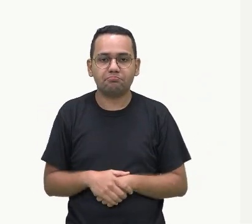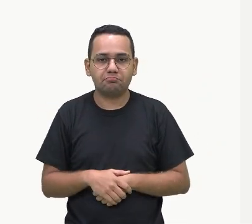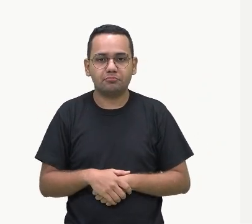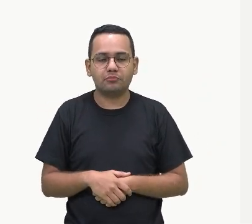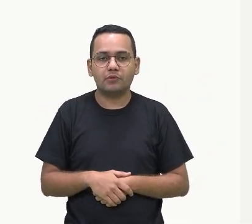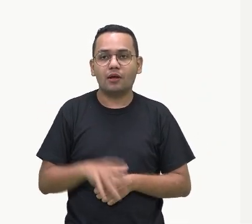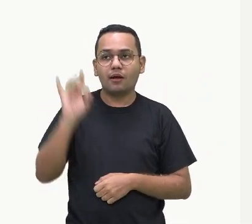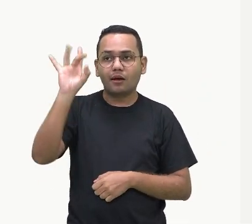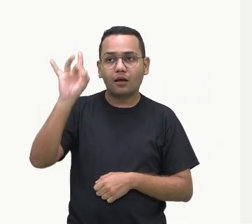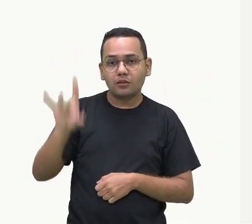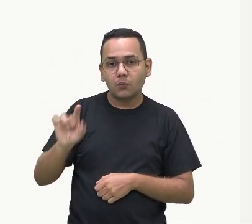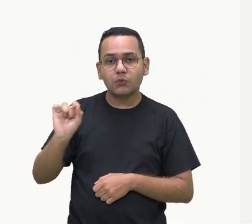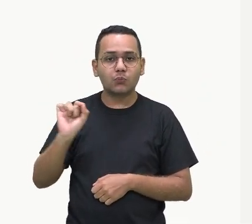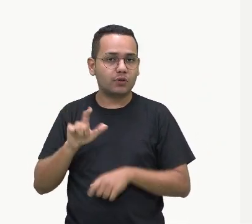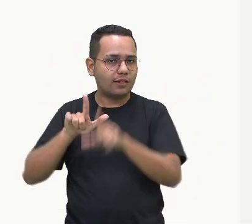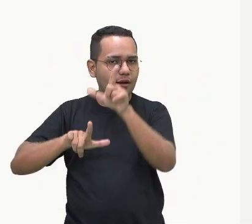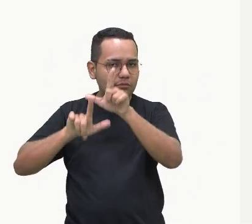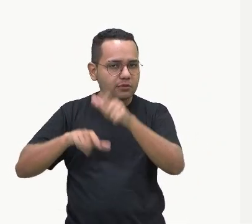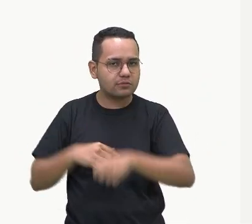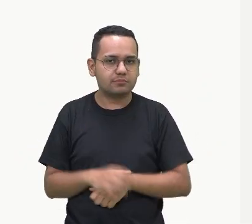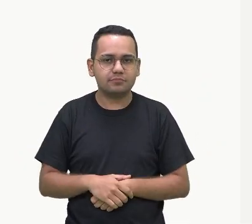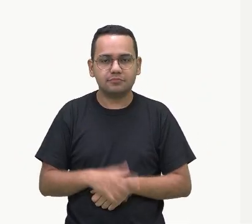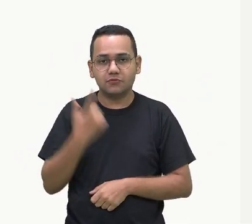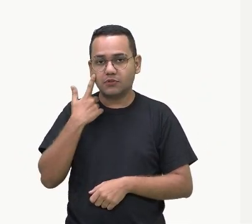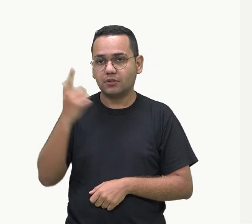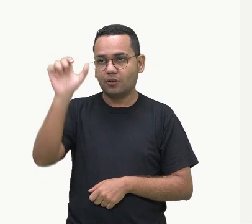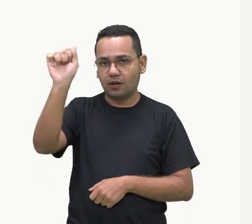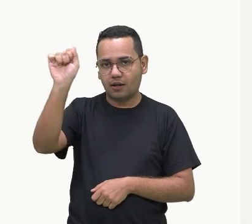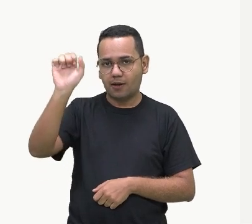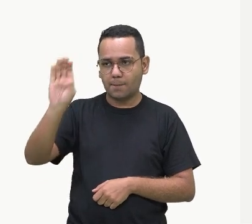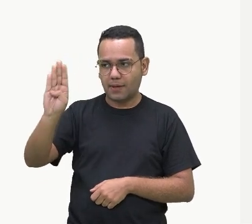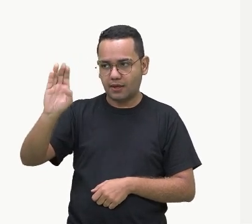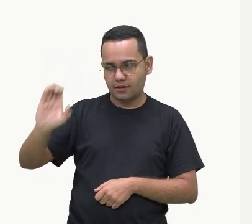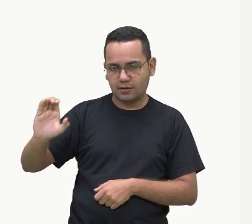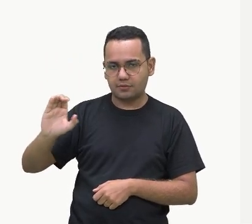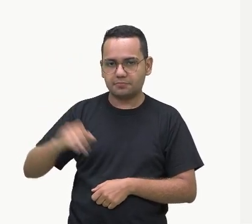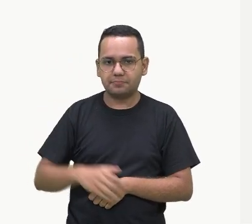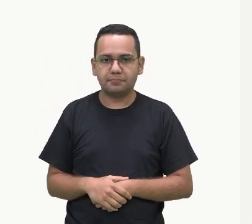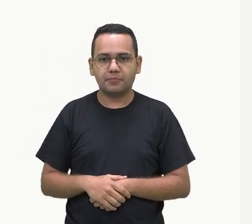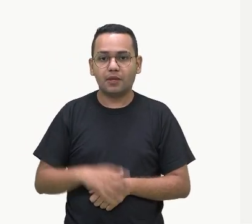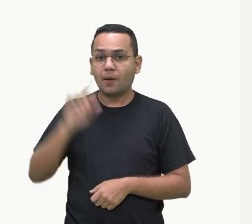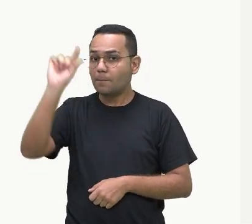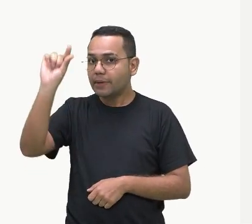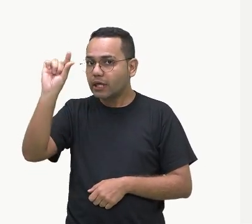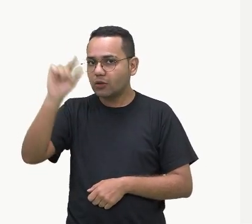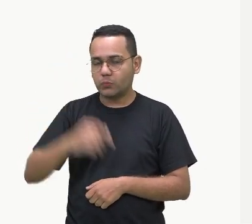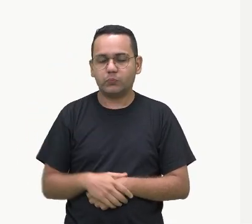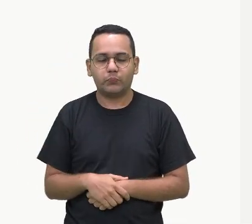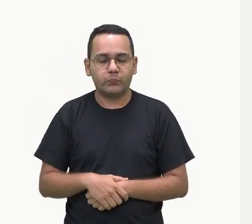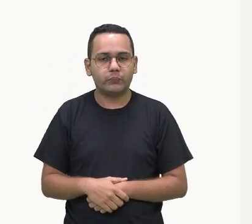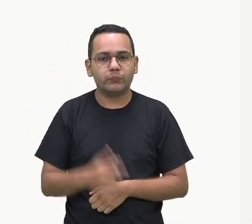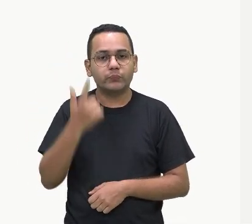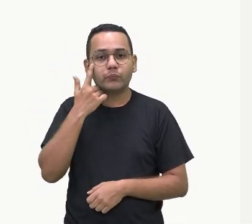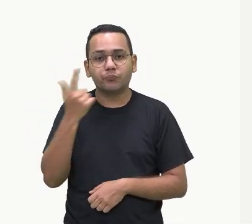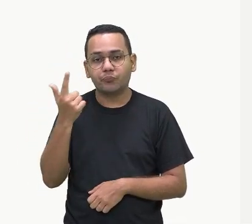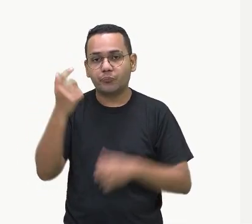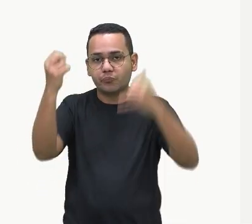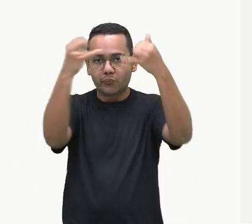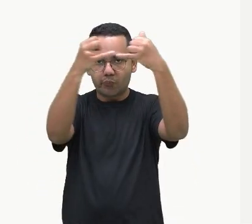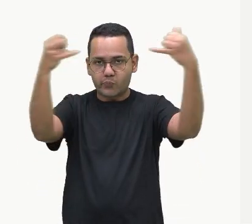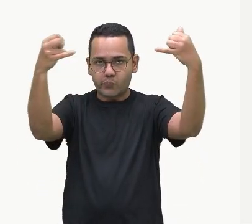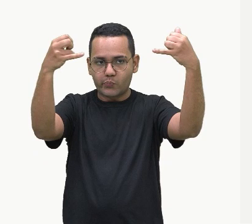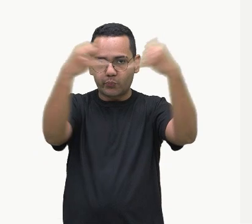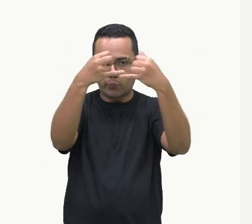identificar pelas letras minúsculas, tudo bem? Então, A é uma reta, B é